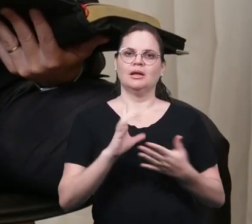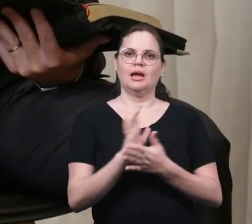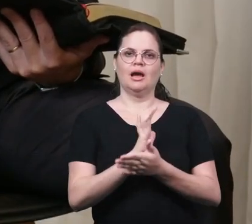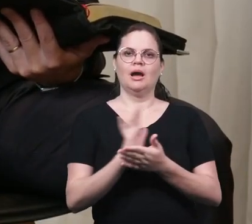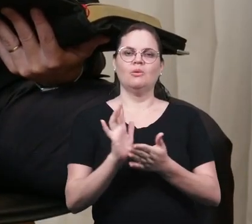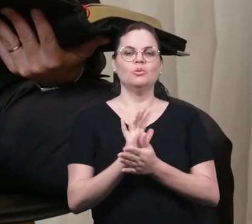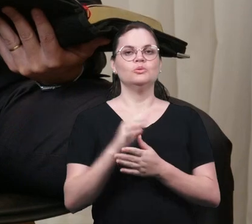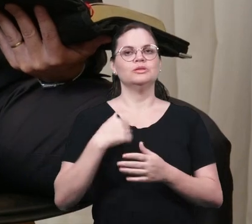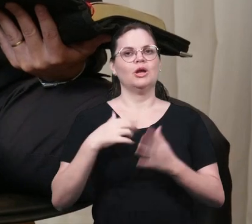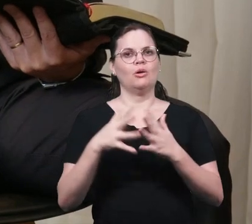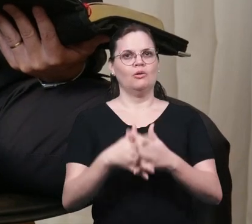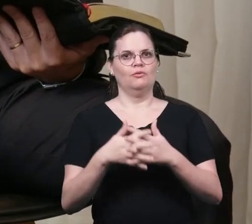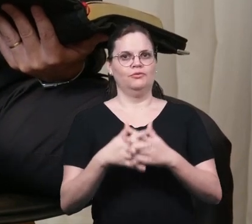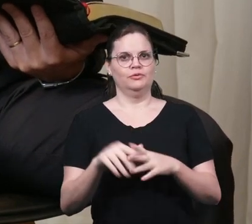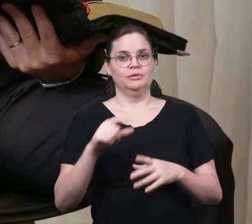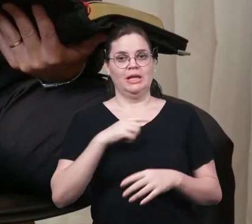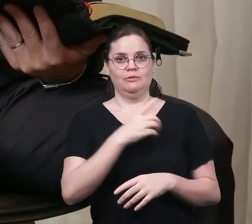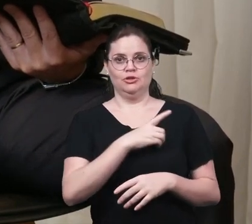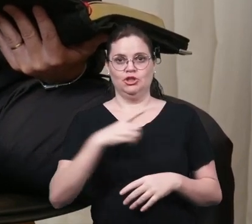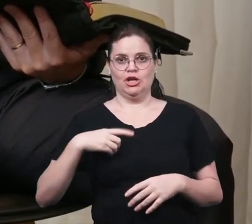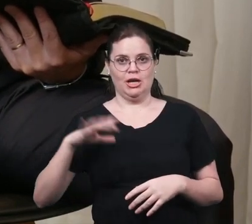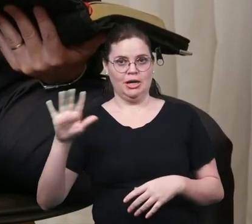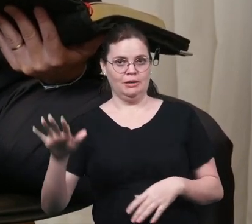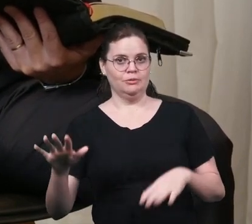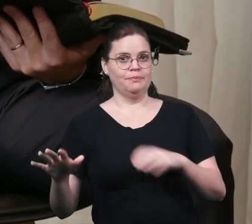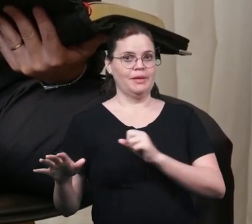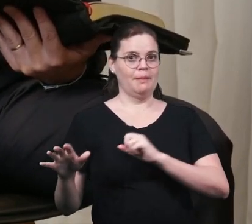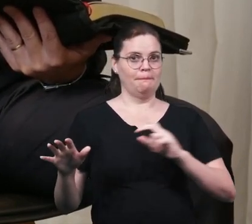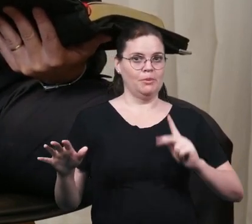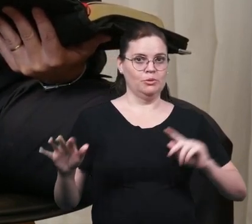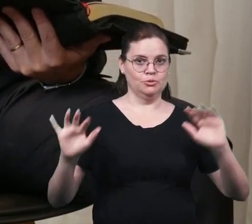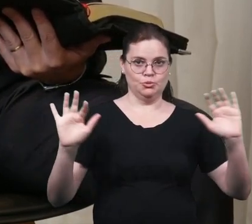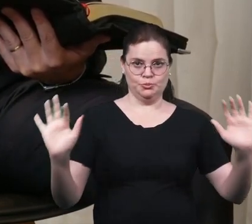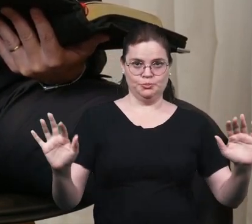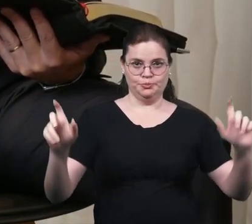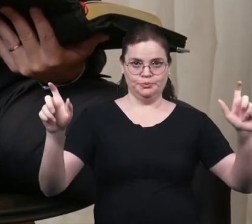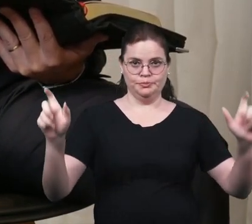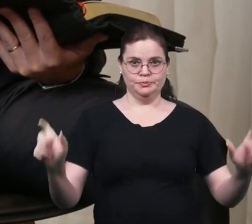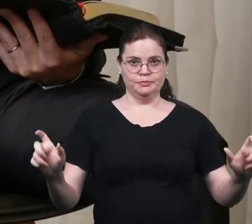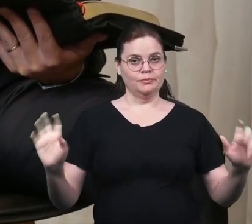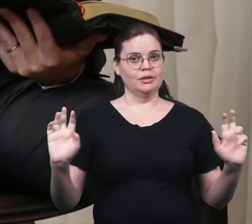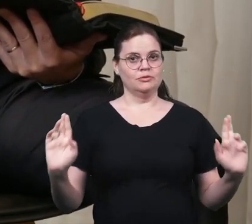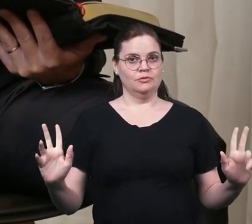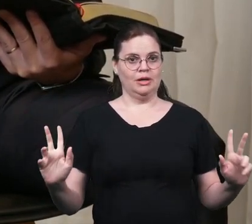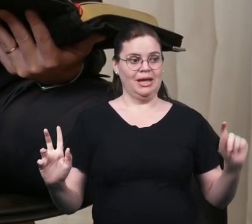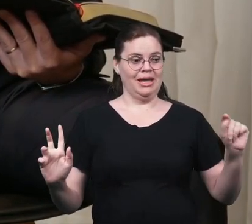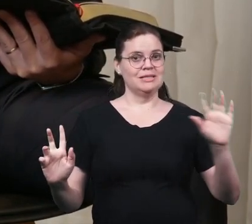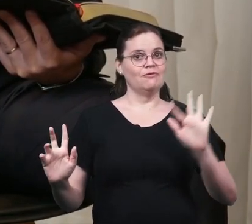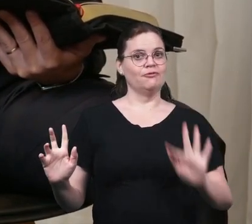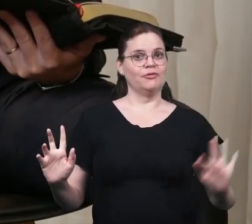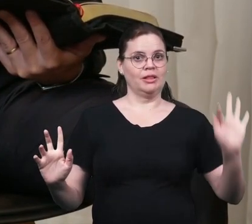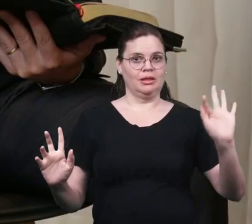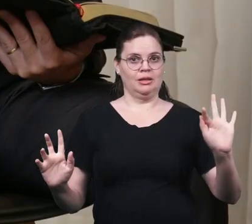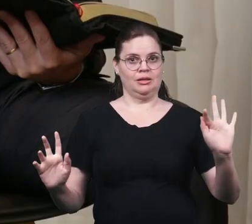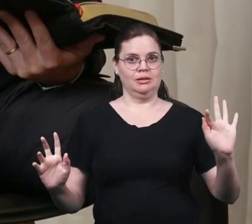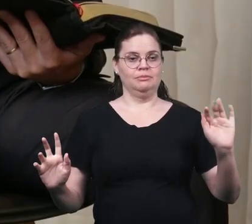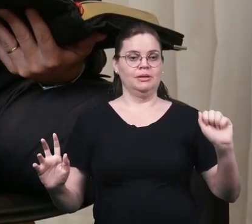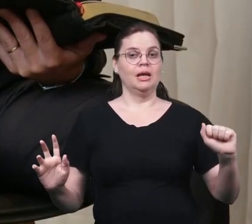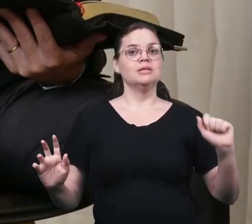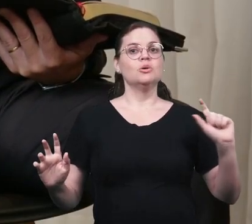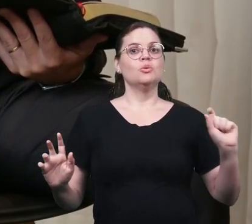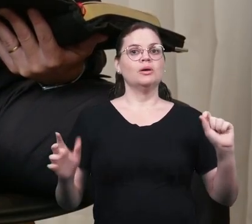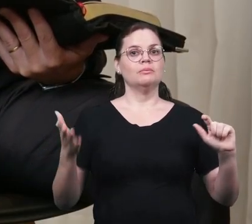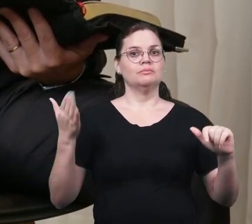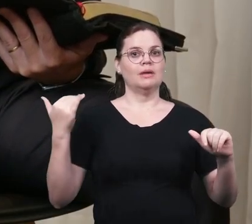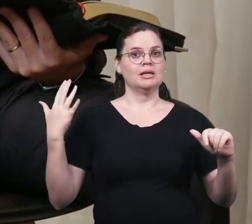o diácono, e o Felipe, o apóstolo. Né? Então, o Felipe, o apóstolo, foi os 12 que o Senhor Jesus